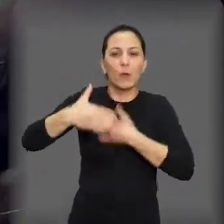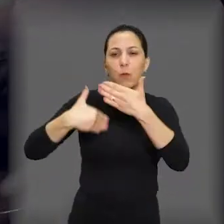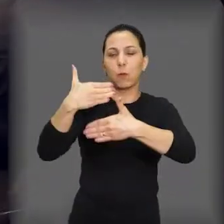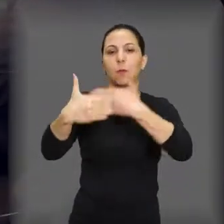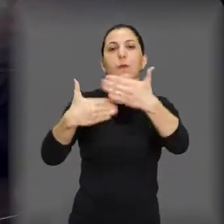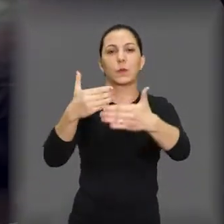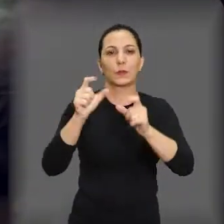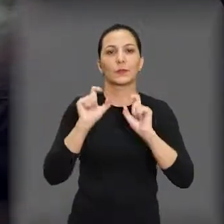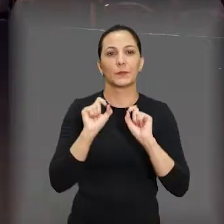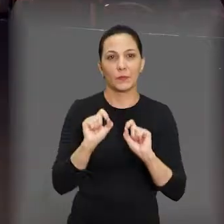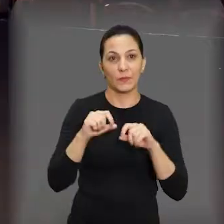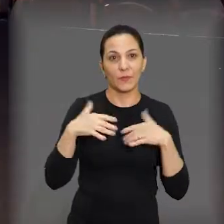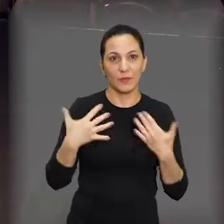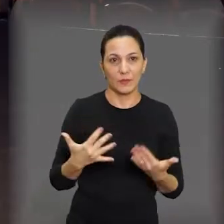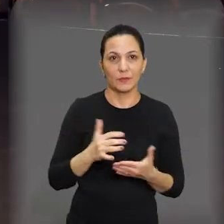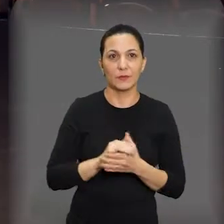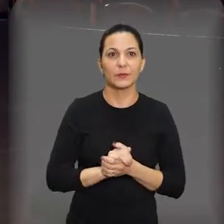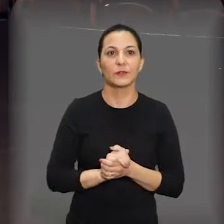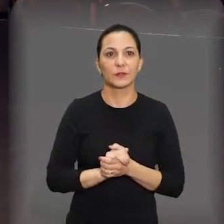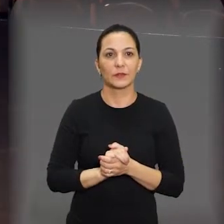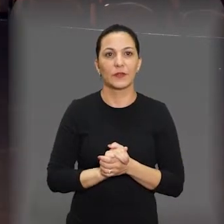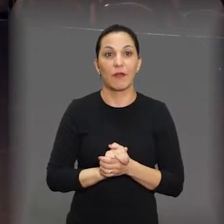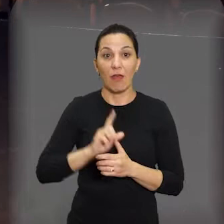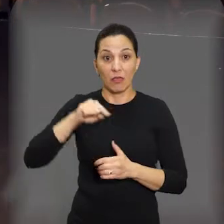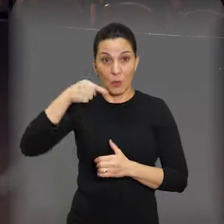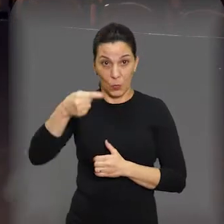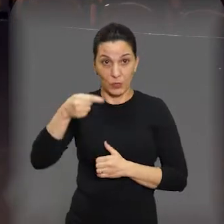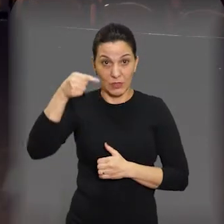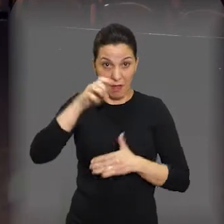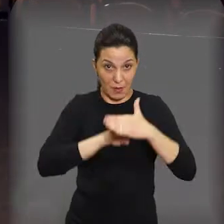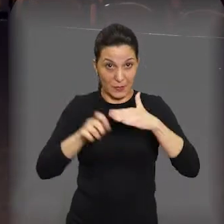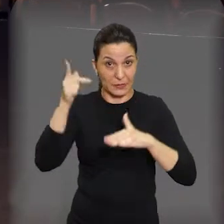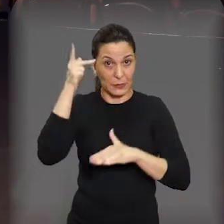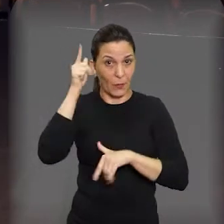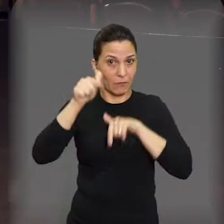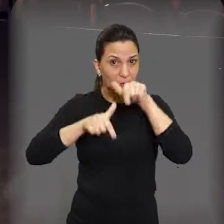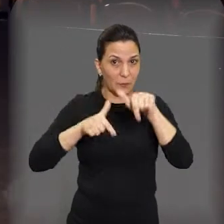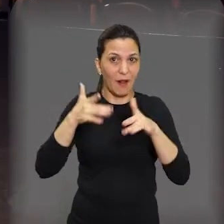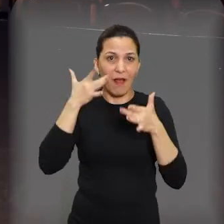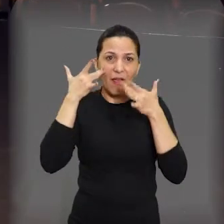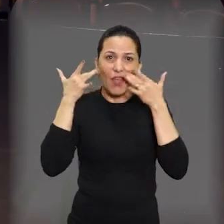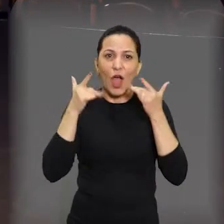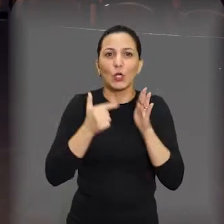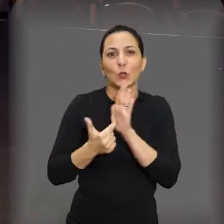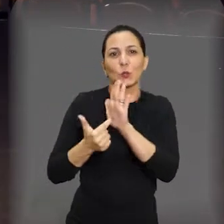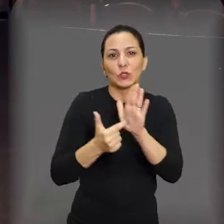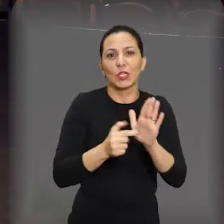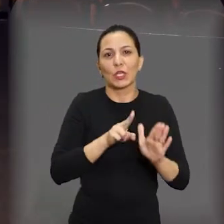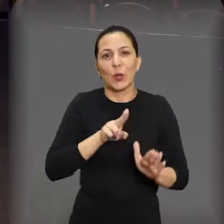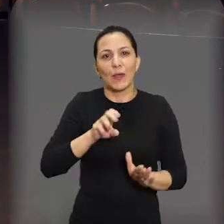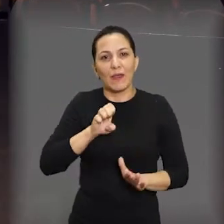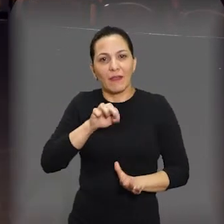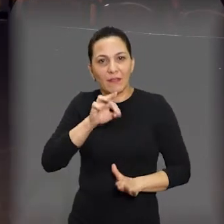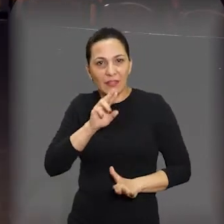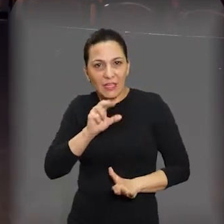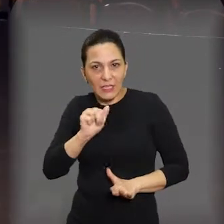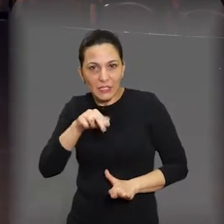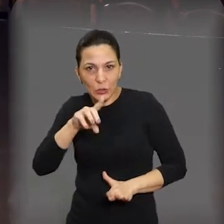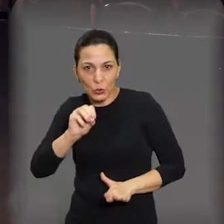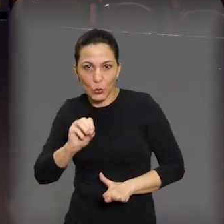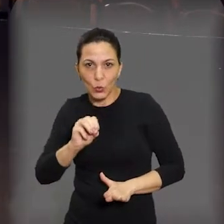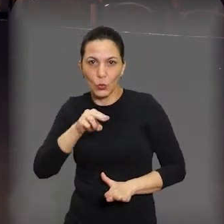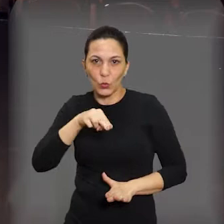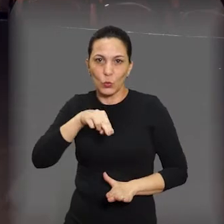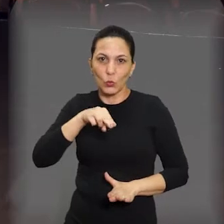no palco, muito novo. Depois, quando eu entrei nessa produtora, eu entrei numa peça chamava Entrando numa Fria. E a gente viajou